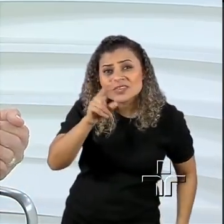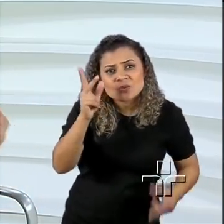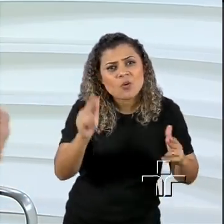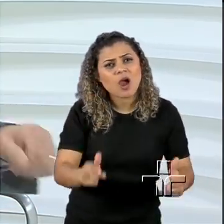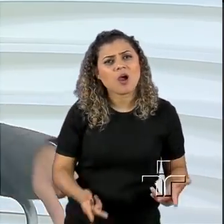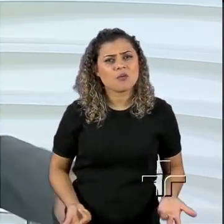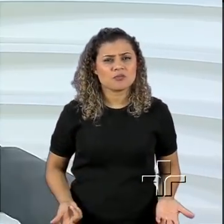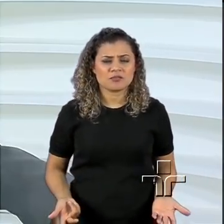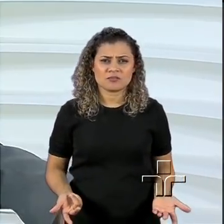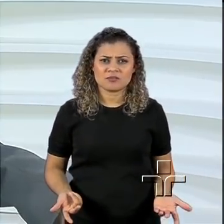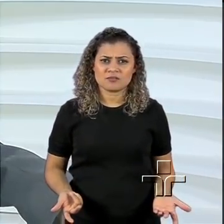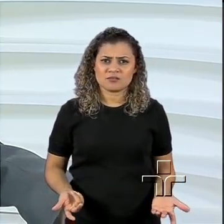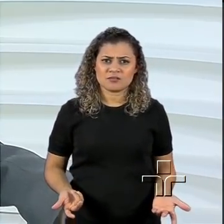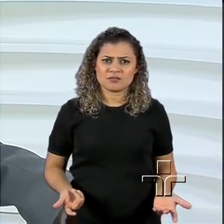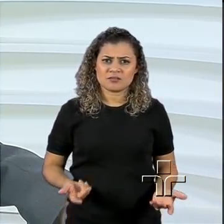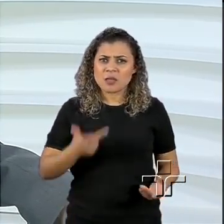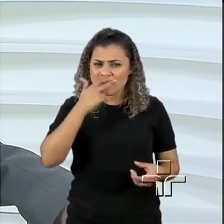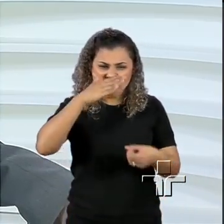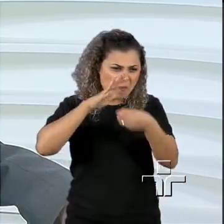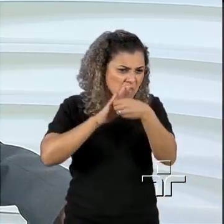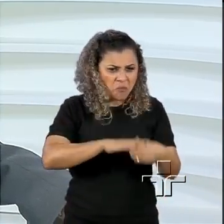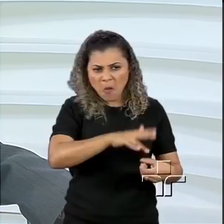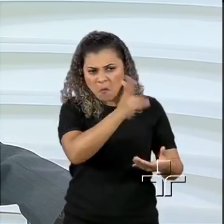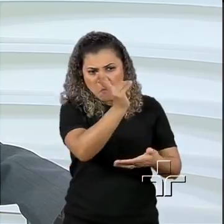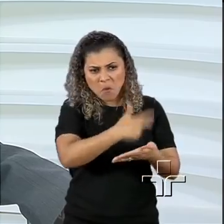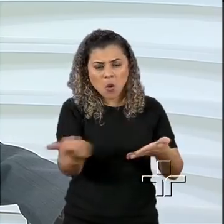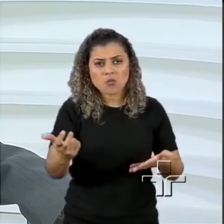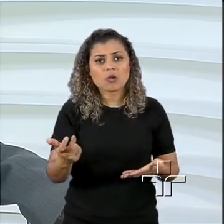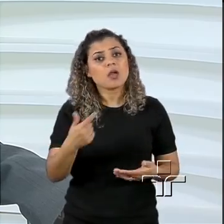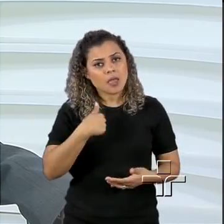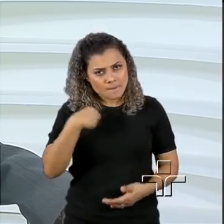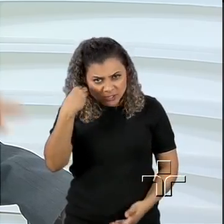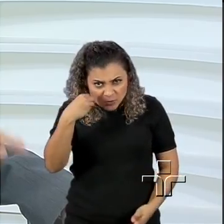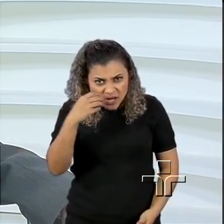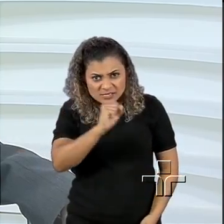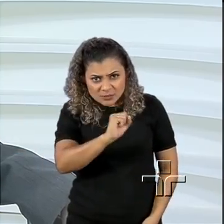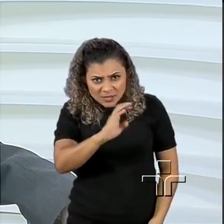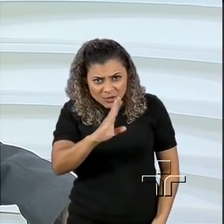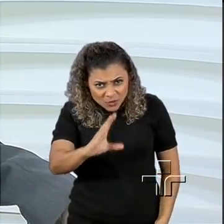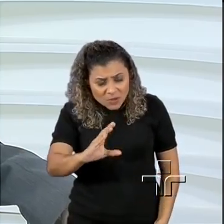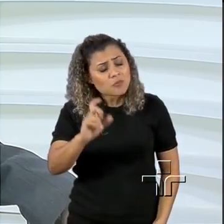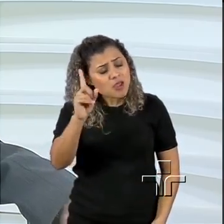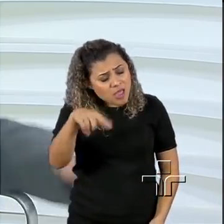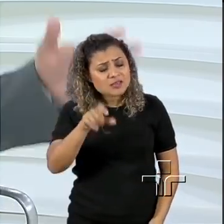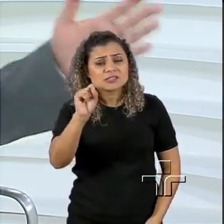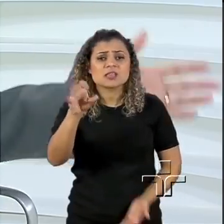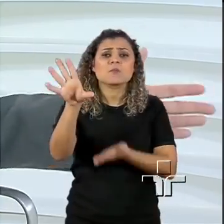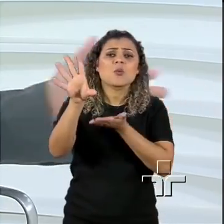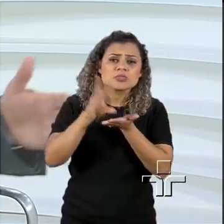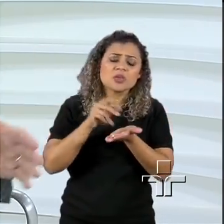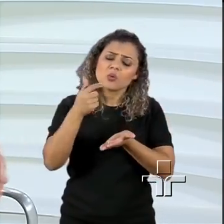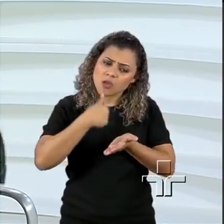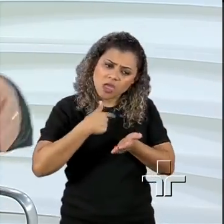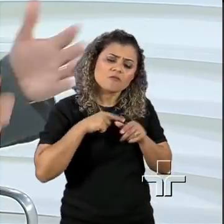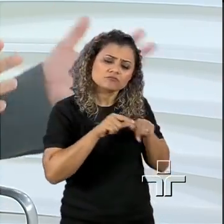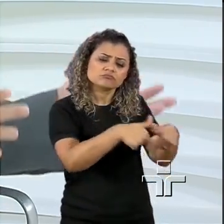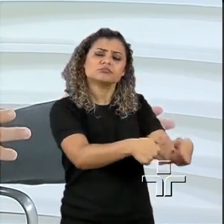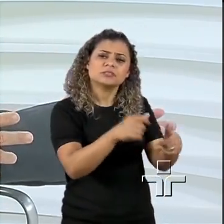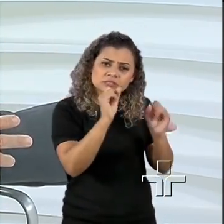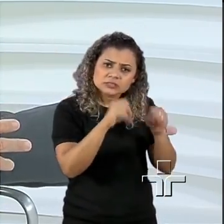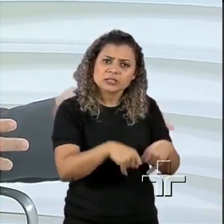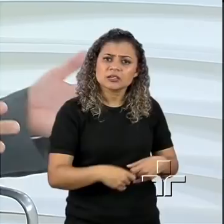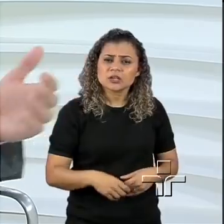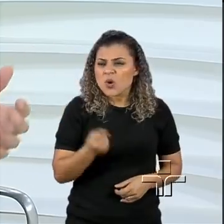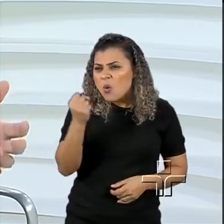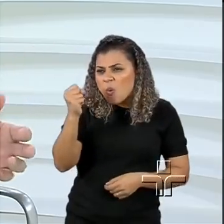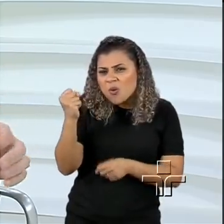trata. E, evidentemente, que eu vou usar as minhas experiências em São Bernardo do Campo, porque todos os indicadores de São Bernardo do Campo, se comparado aos meus 8 anos,